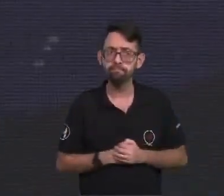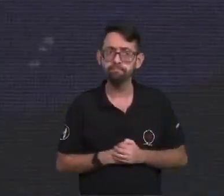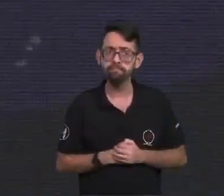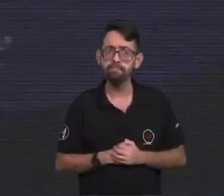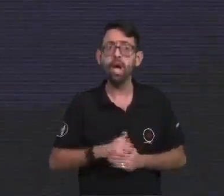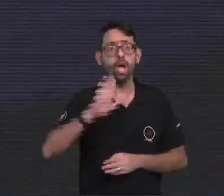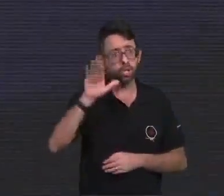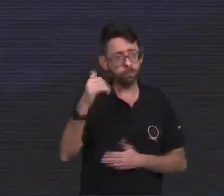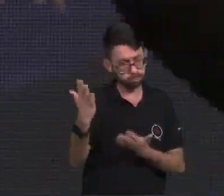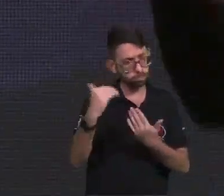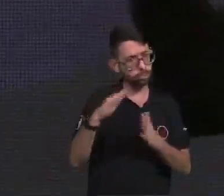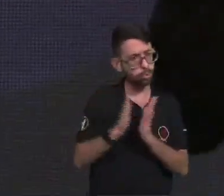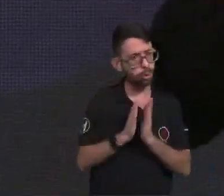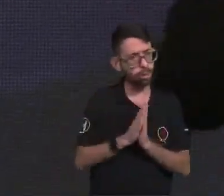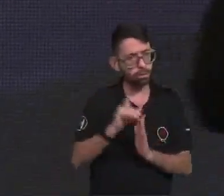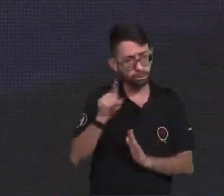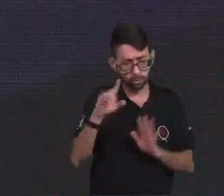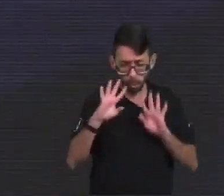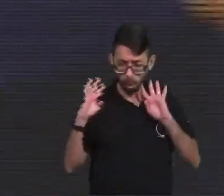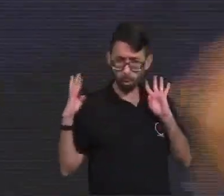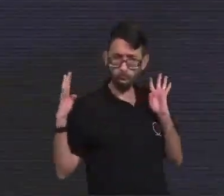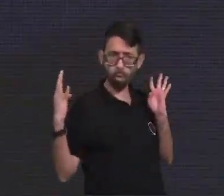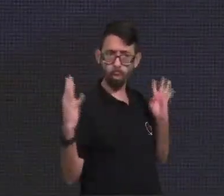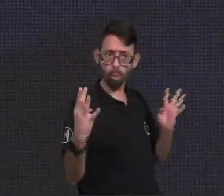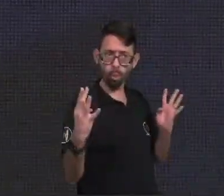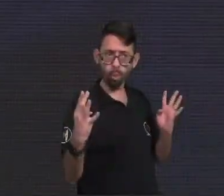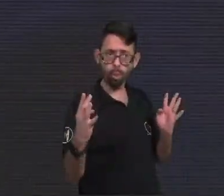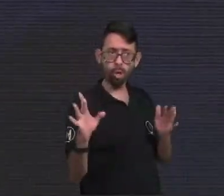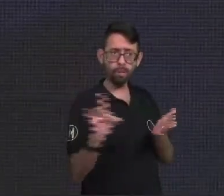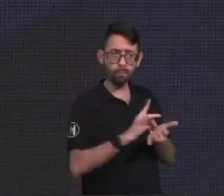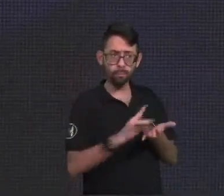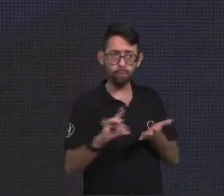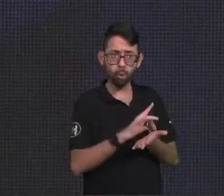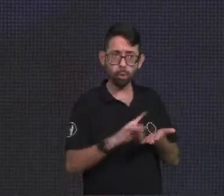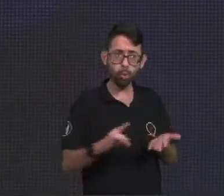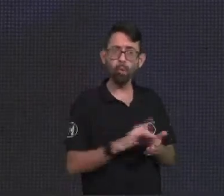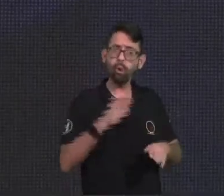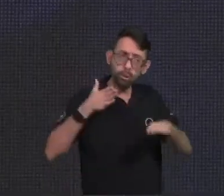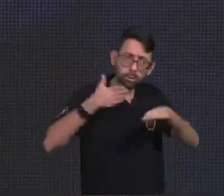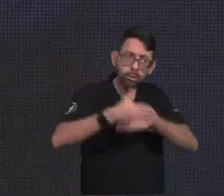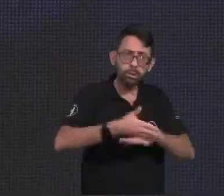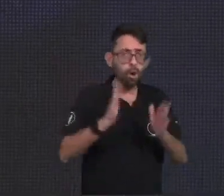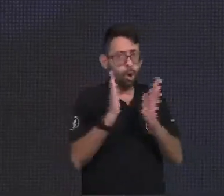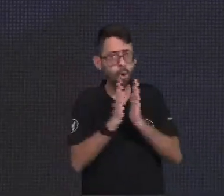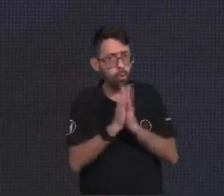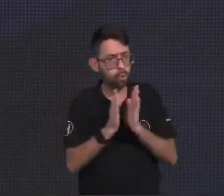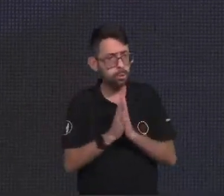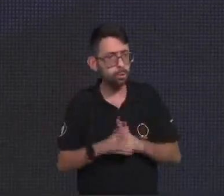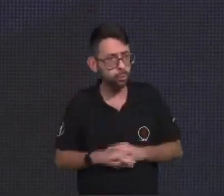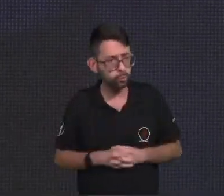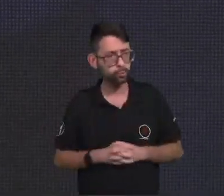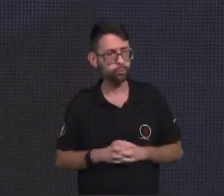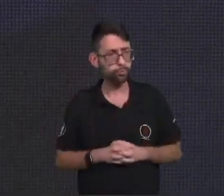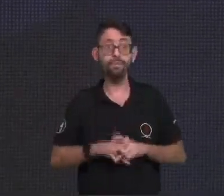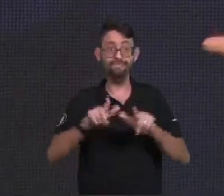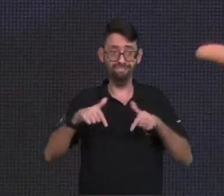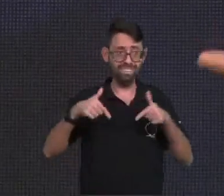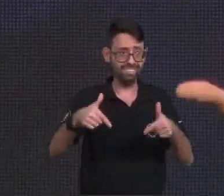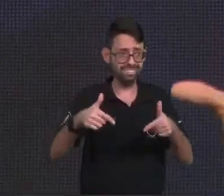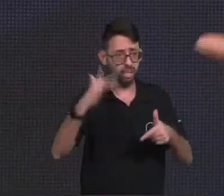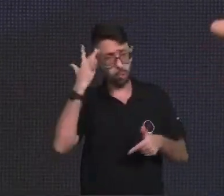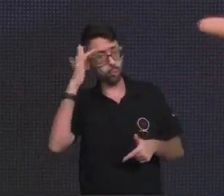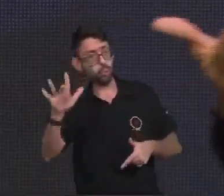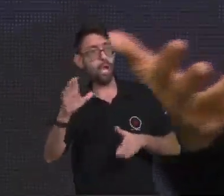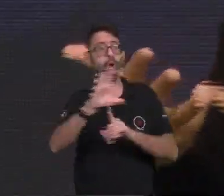aí, vamos orar aí, porque o Senhor naquele está nervoso, cercou tudo, maluco. Está querendo invadir, vai arrebentar nós. E não tem mais nada o que fazer, não. O que eu tinha que fazer, ó,